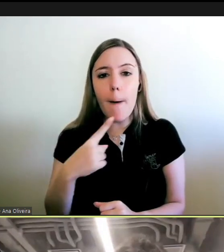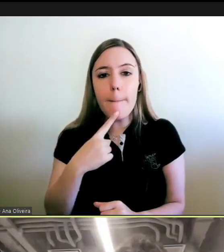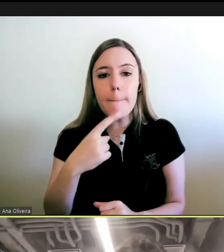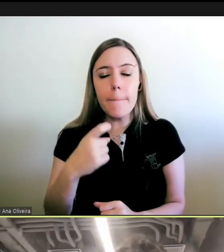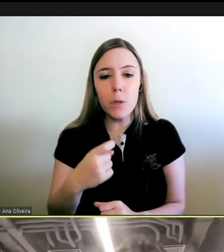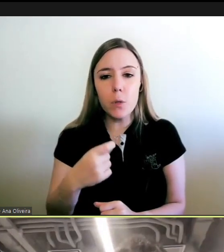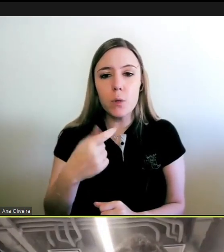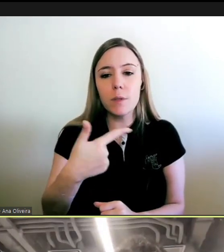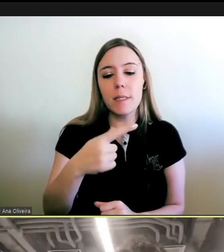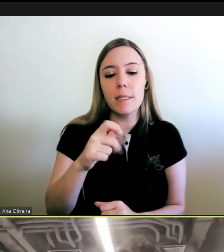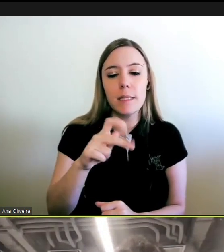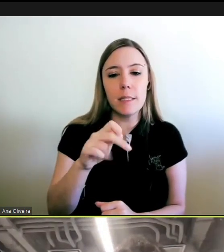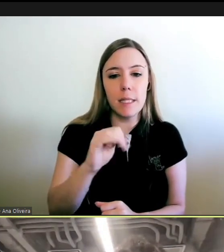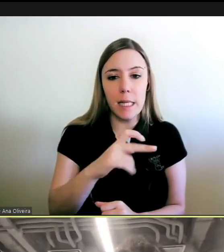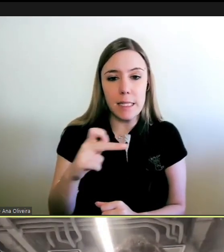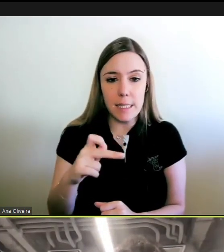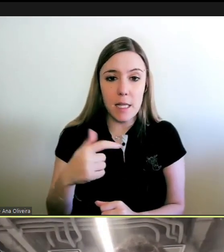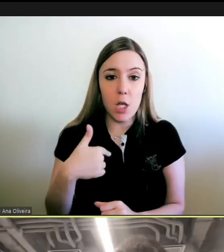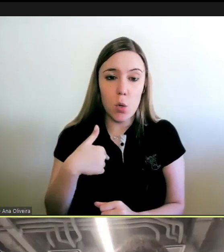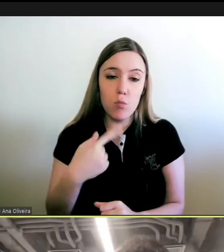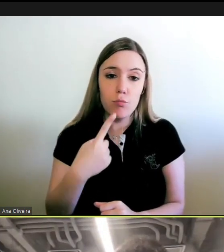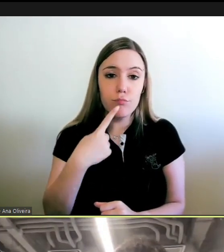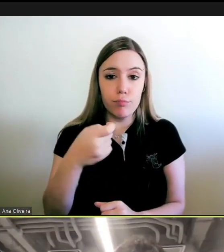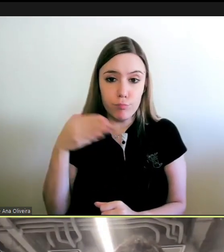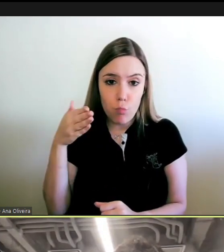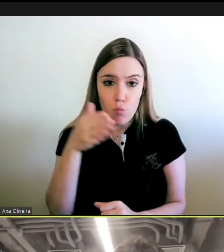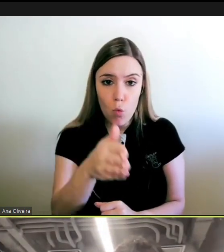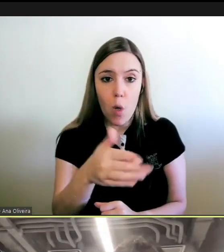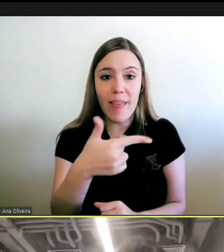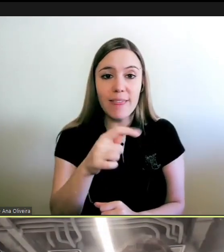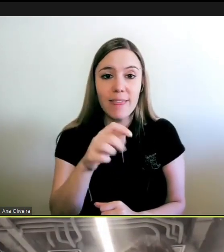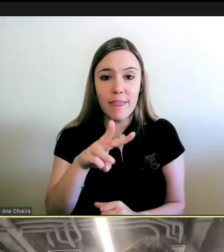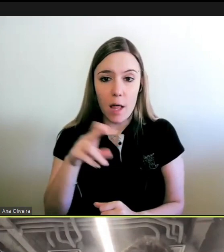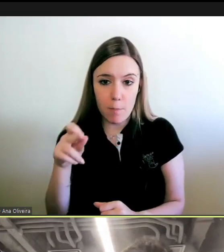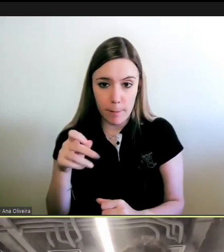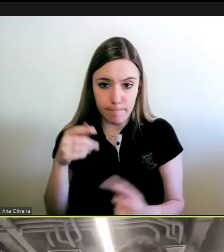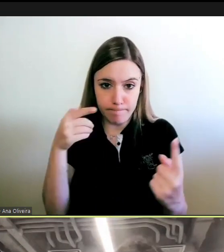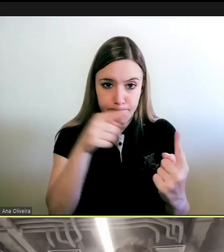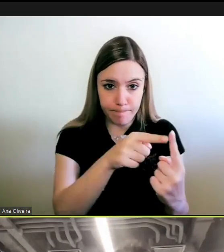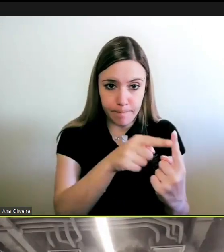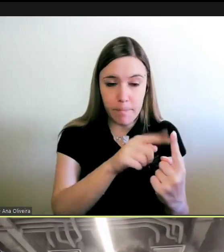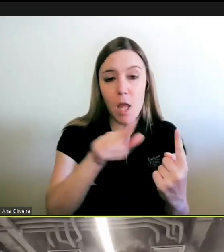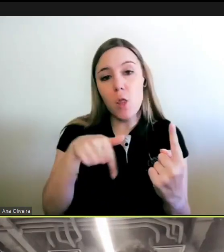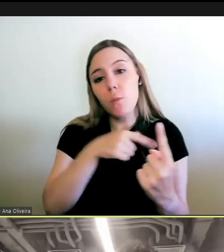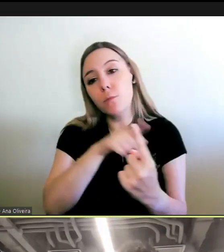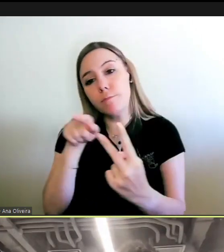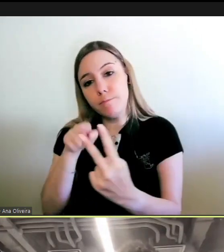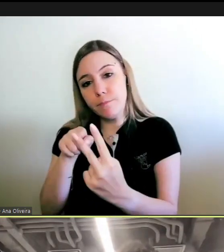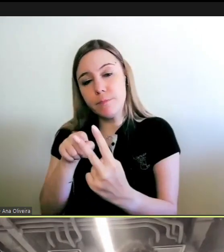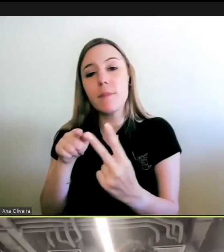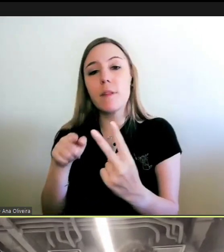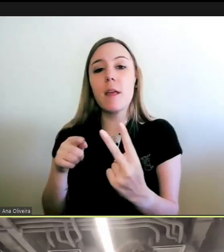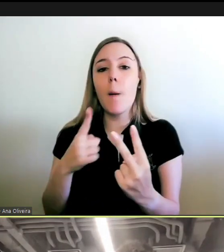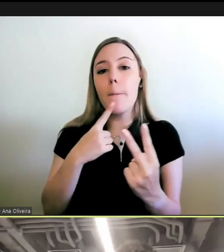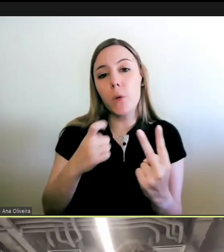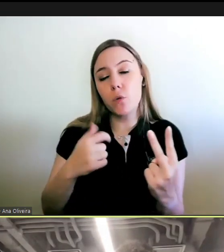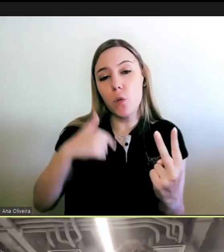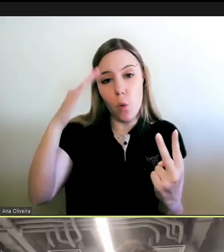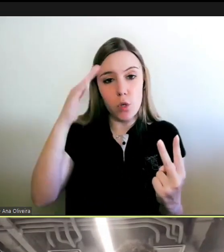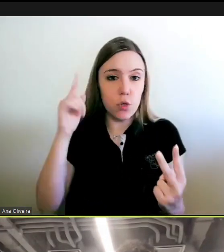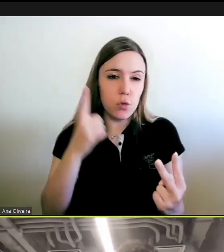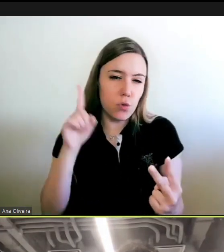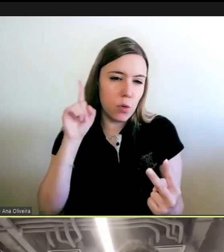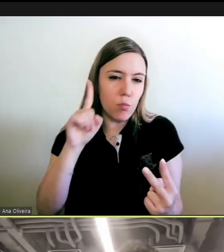Nogueira. Eu vou colocá-la em primeiro lugar à Telma, mas depois volto assim com a pergunta que me parece importante, pode ser